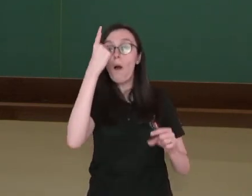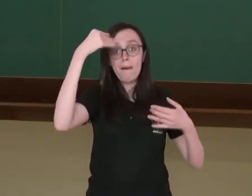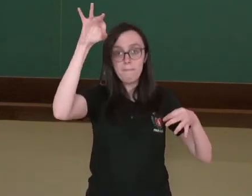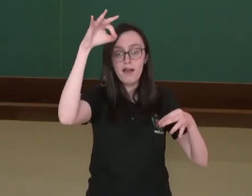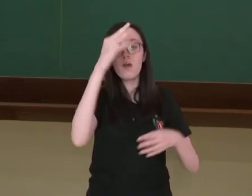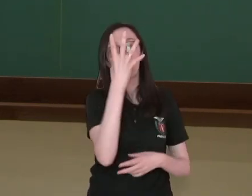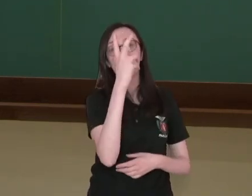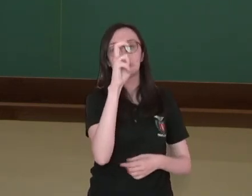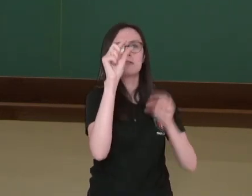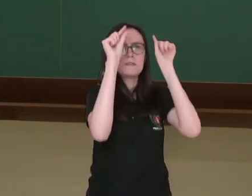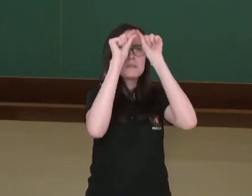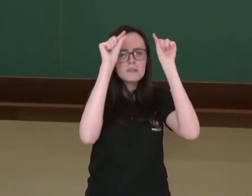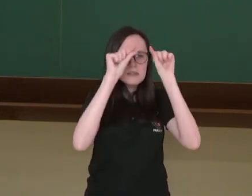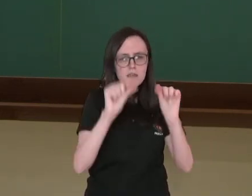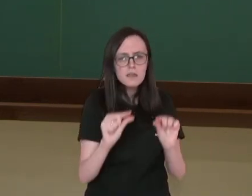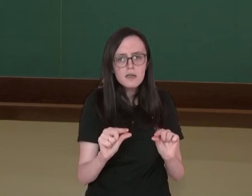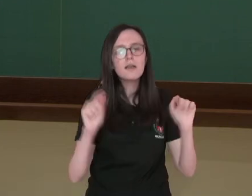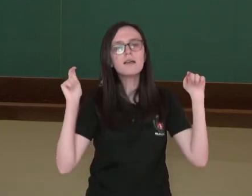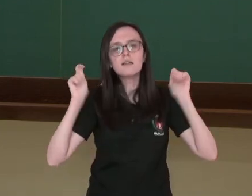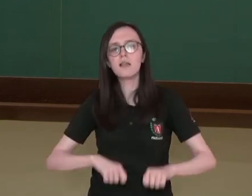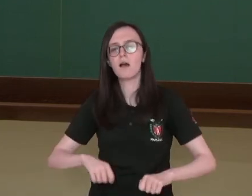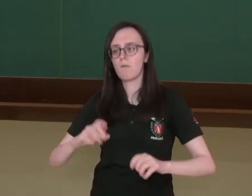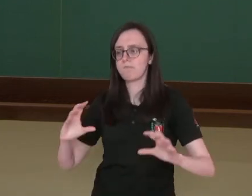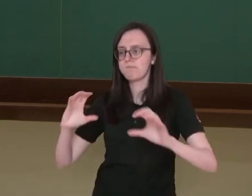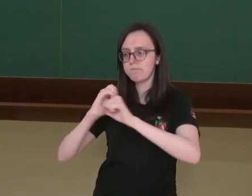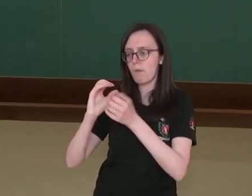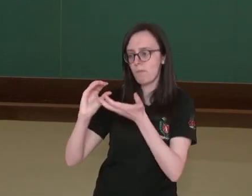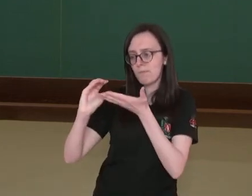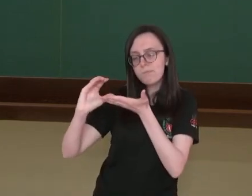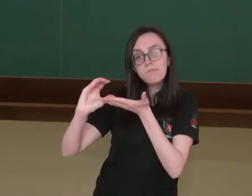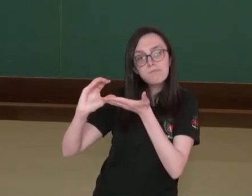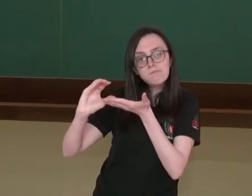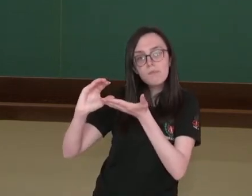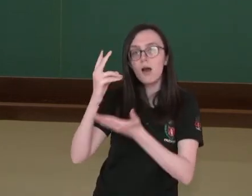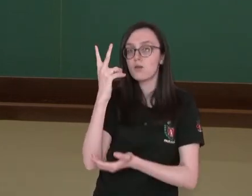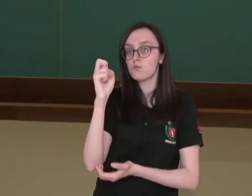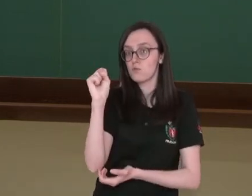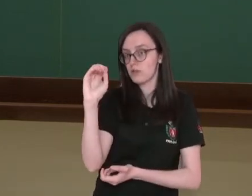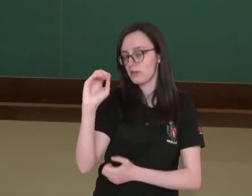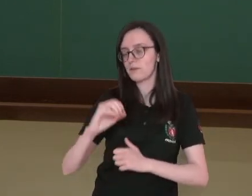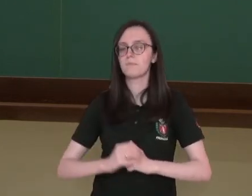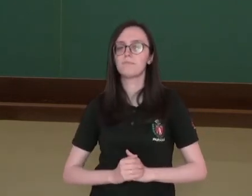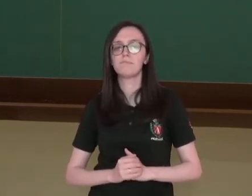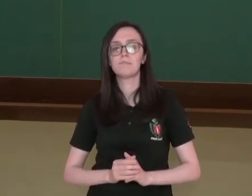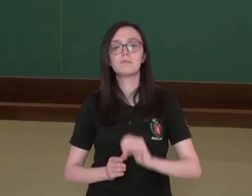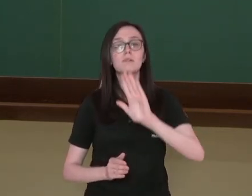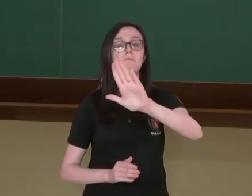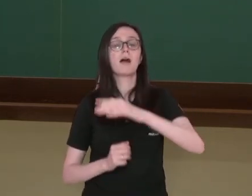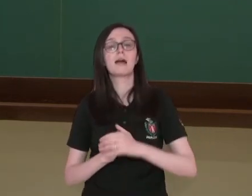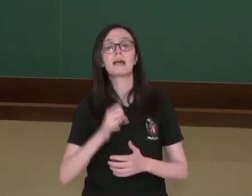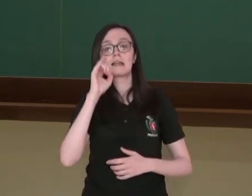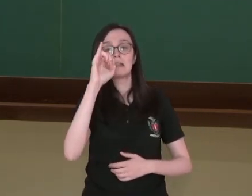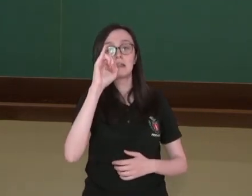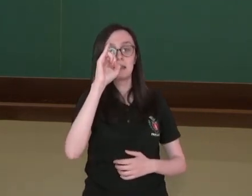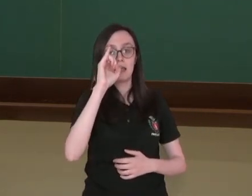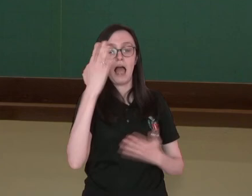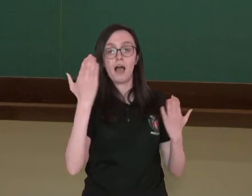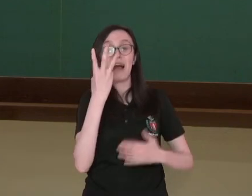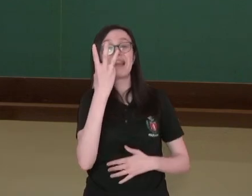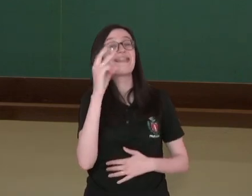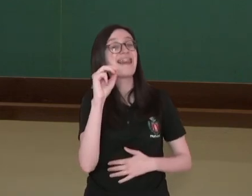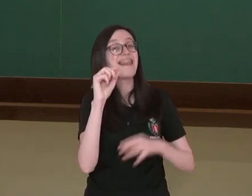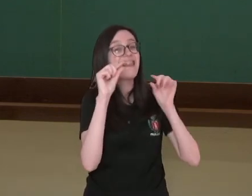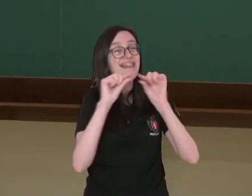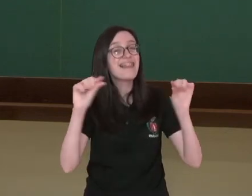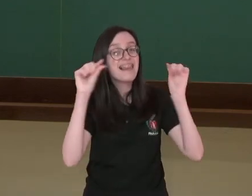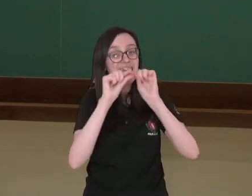página, são necessárias 280 páginas. Então 45, 280. Agora, com 30 linhas, qual é o